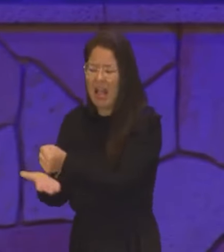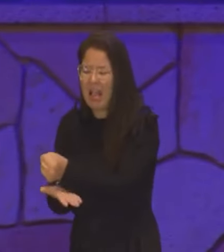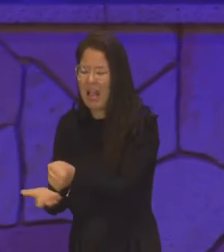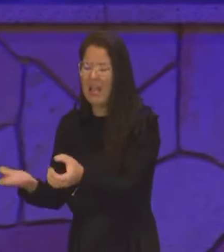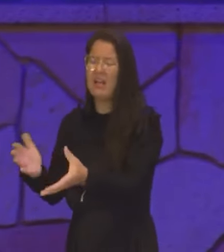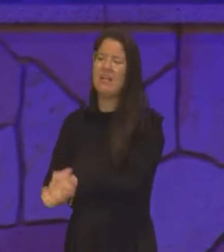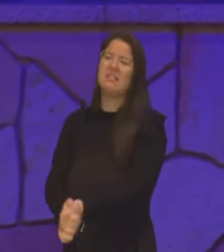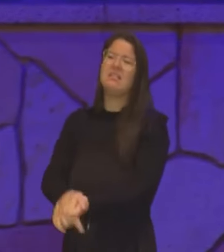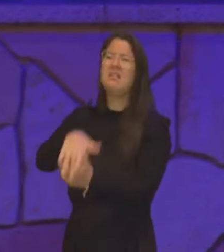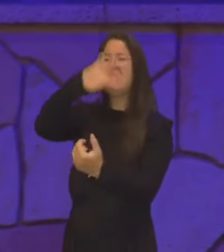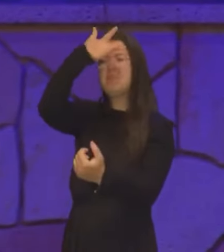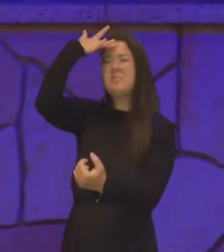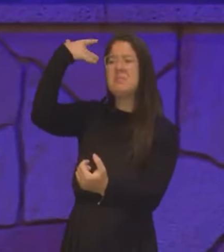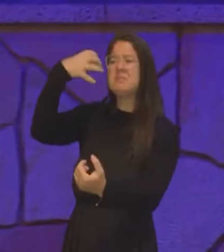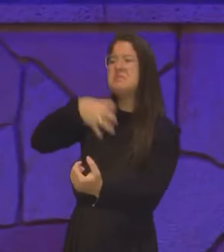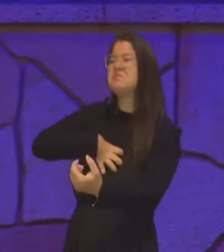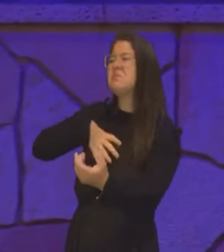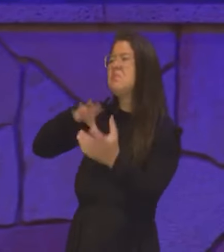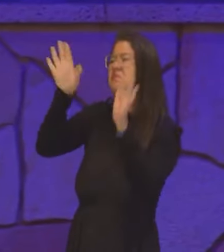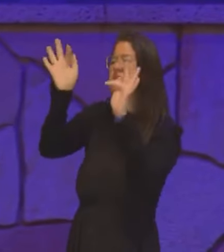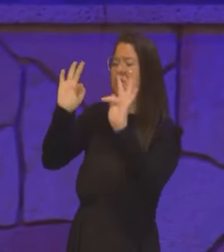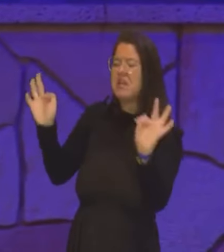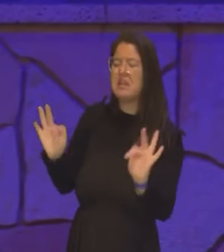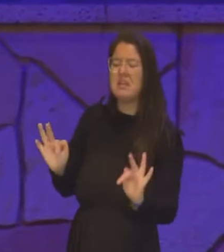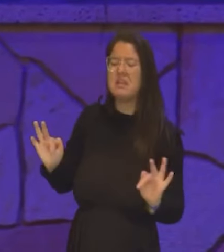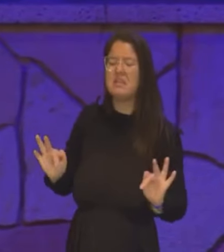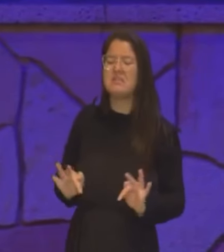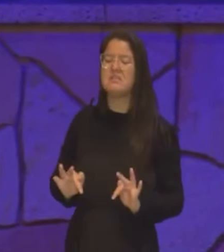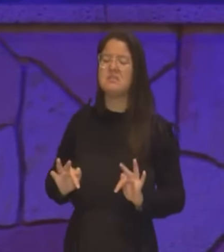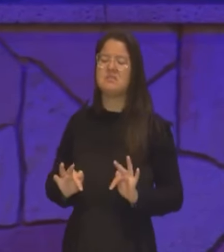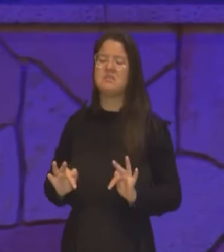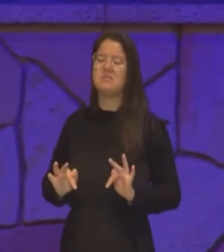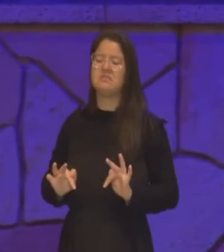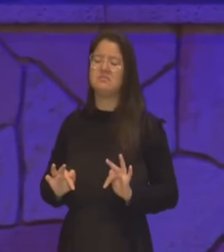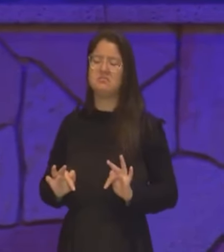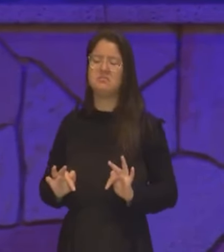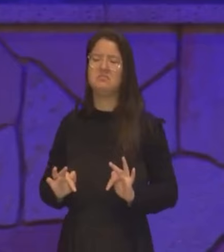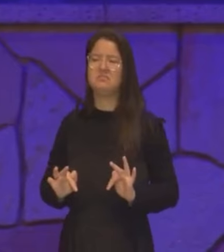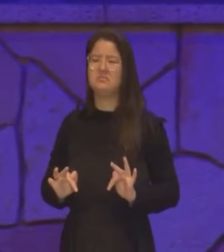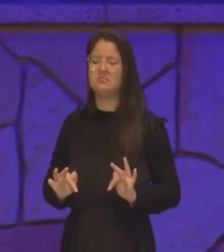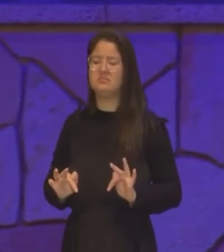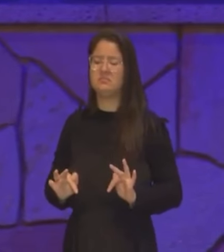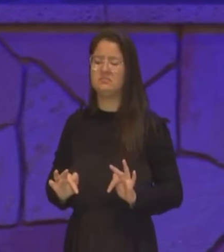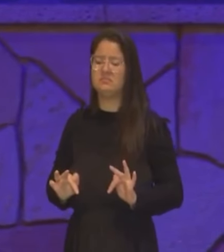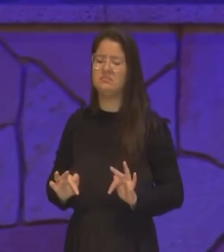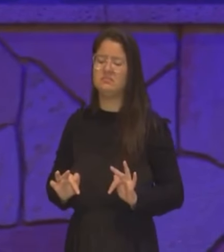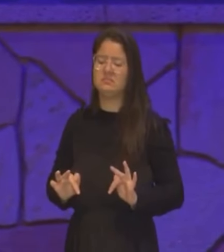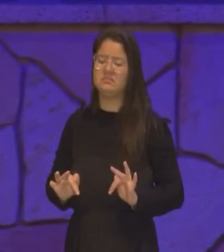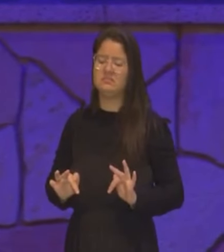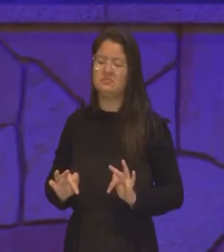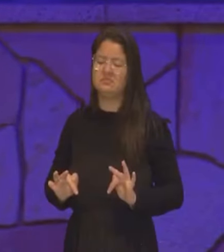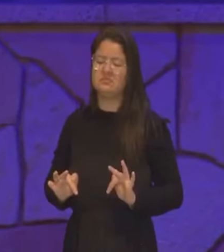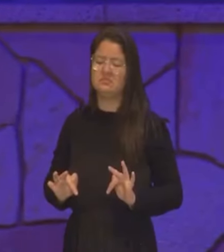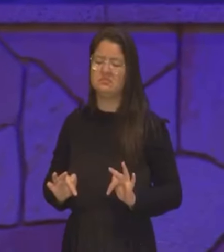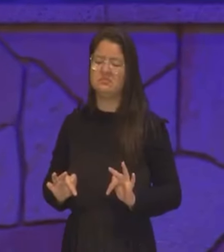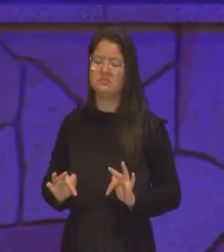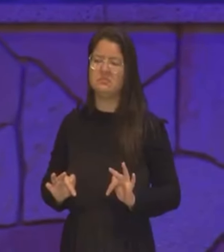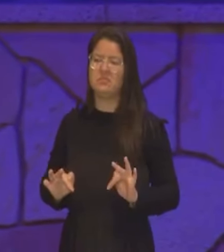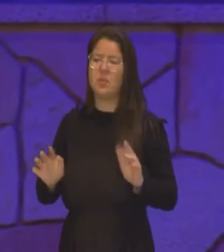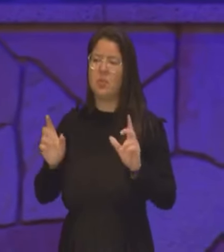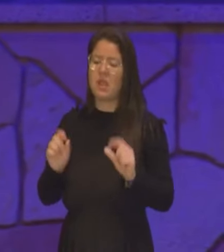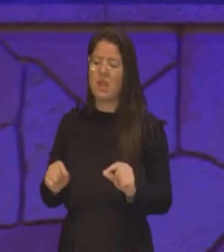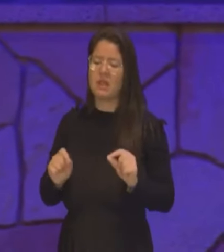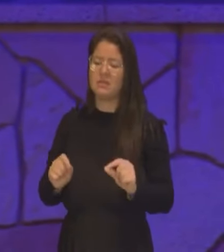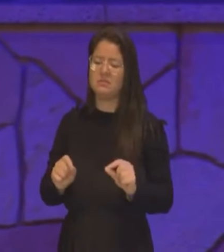Pessoas que se contentam com um alimento não sólido, mas como diz a passagem, Pedro,